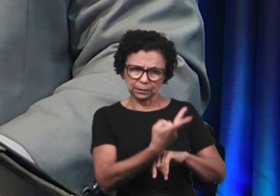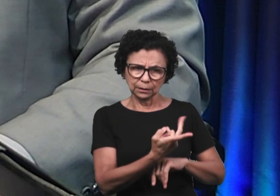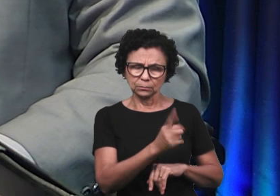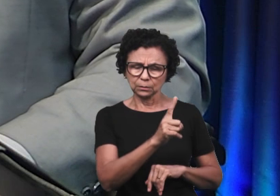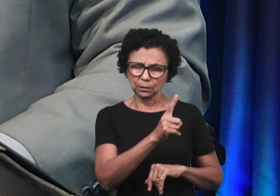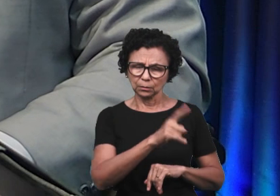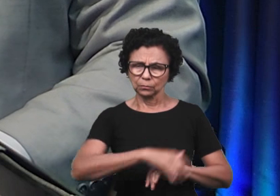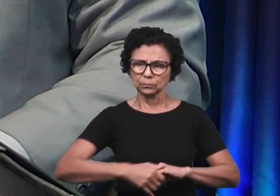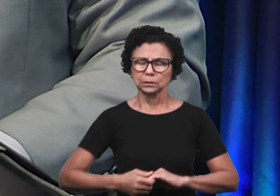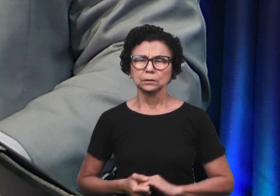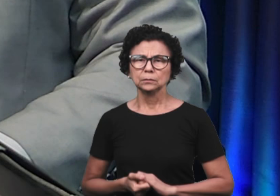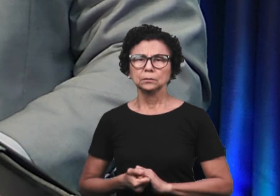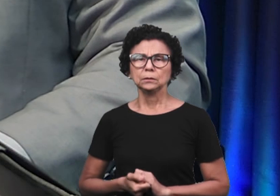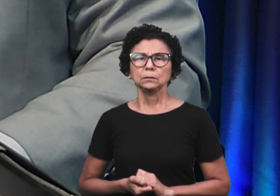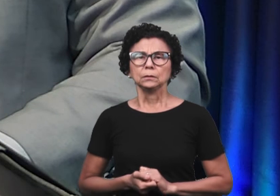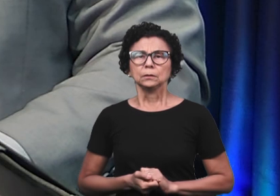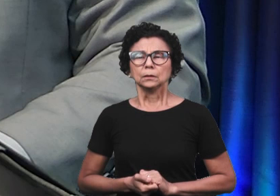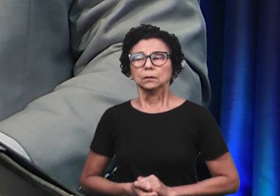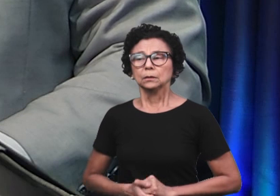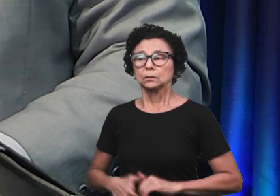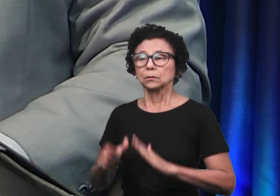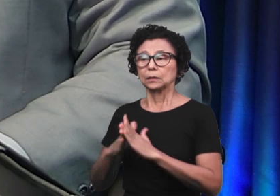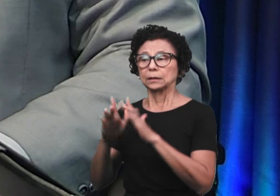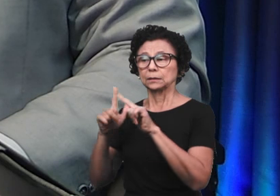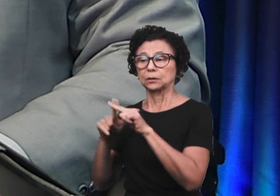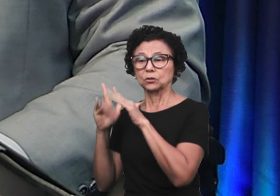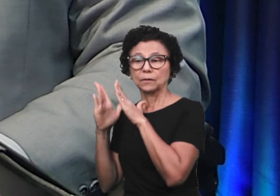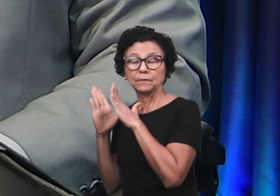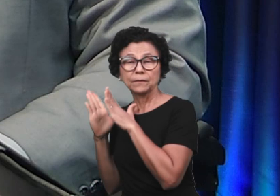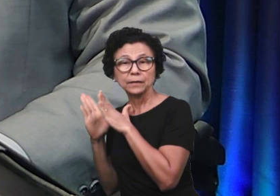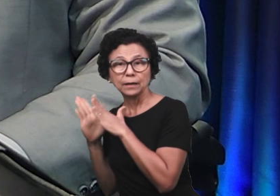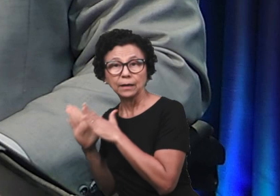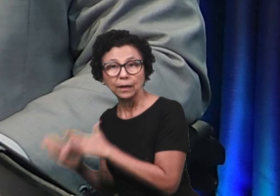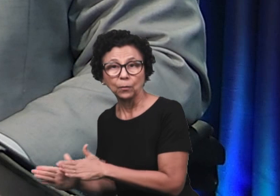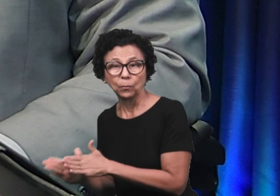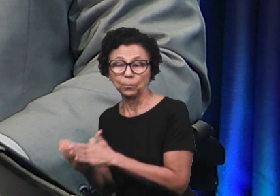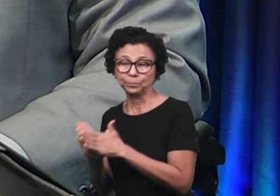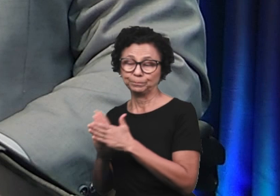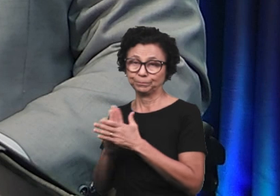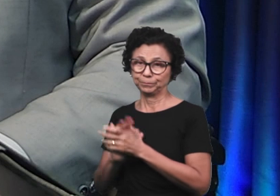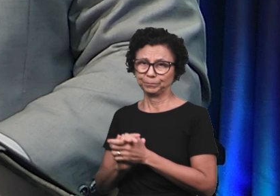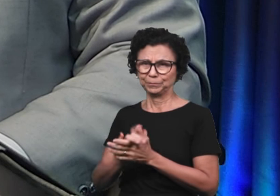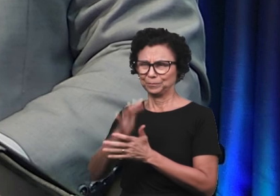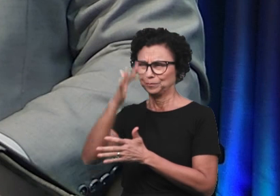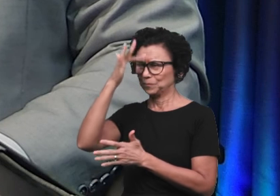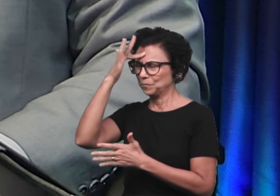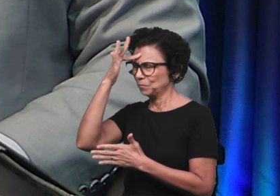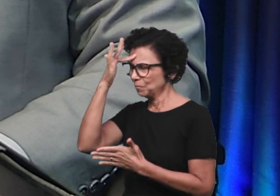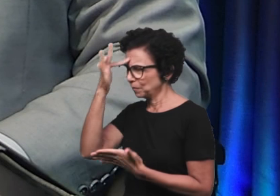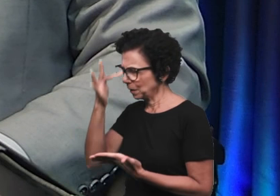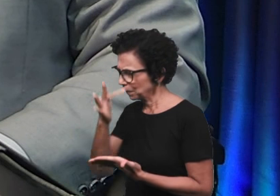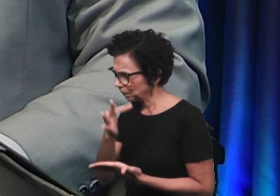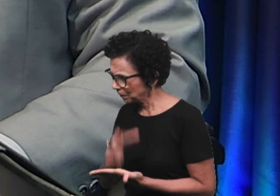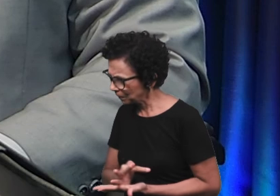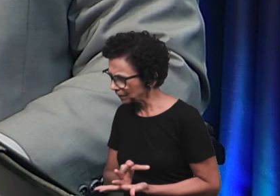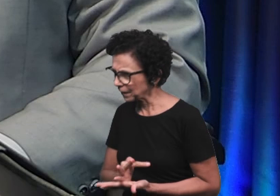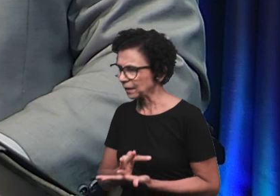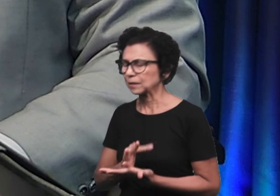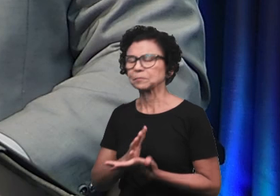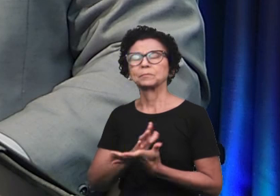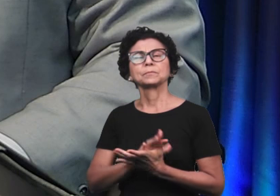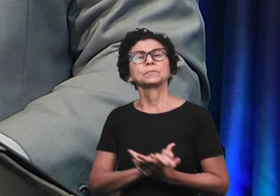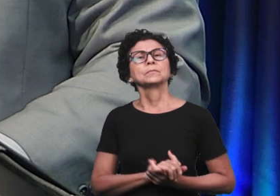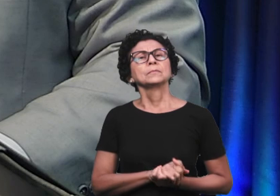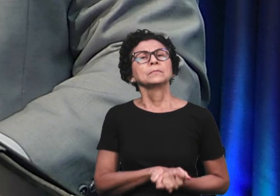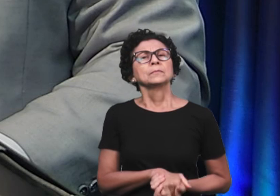Senhor, ela tem uma fé que é incontestável. Né? As pessoas podem não crer,